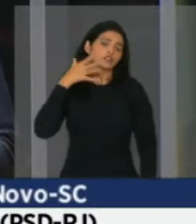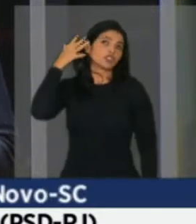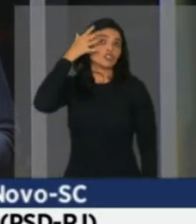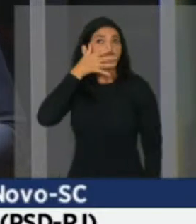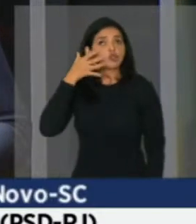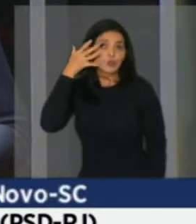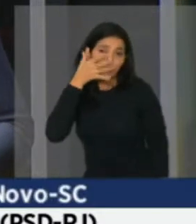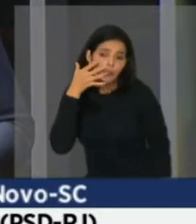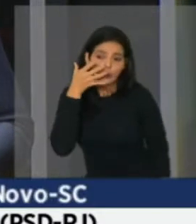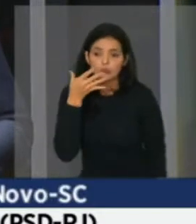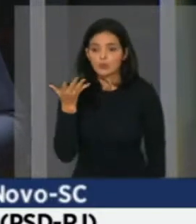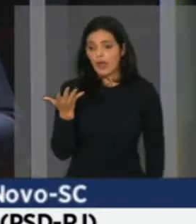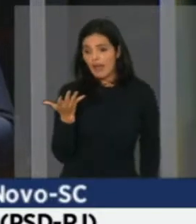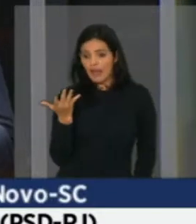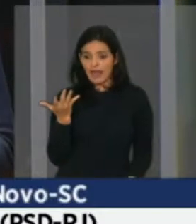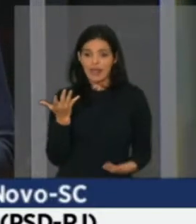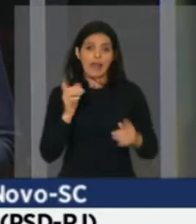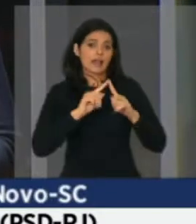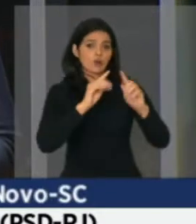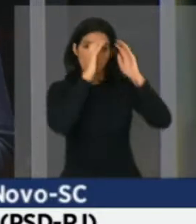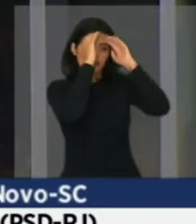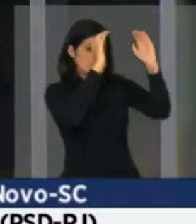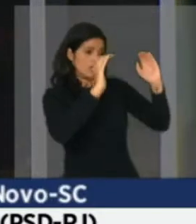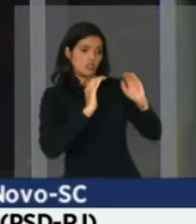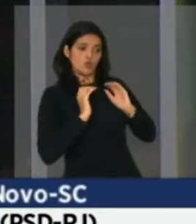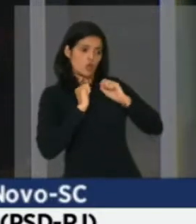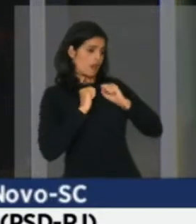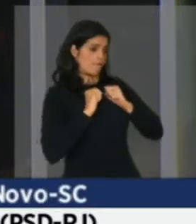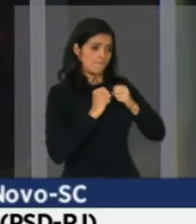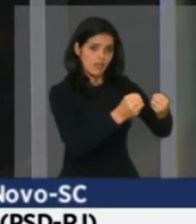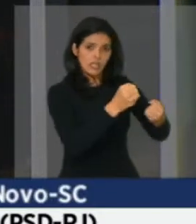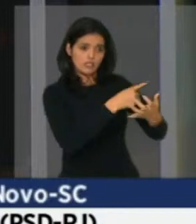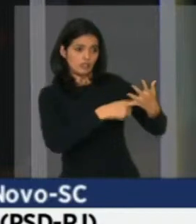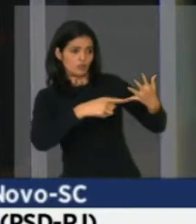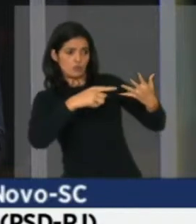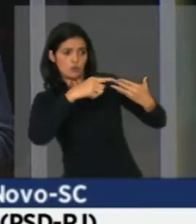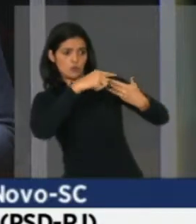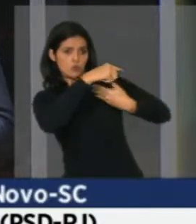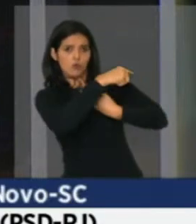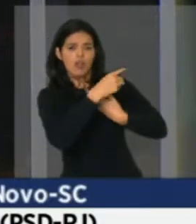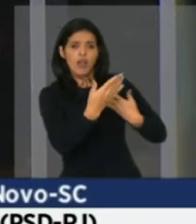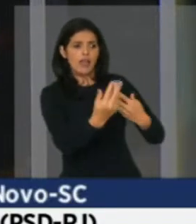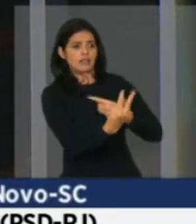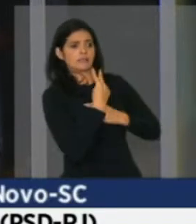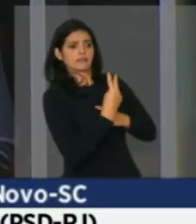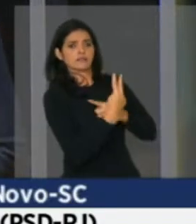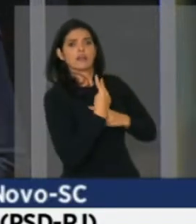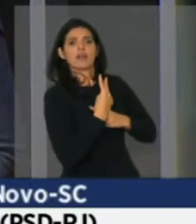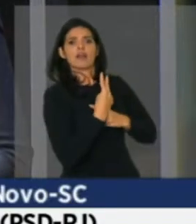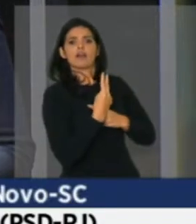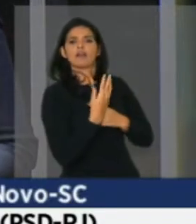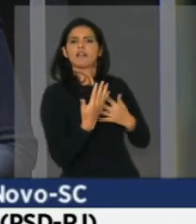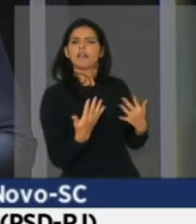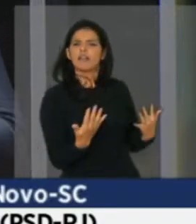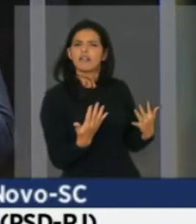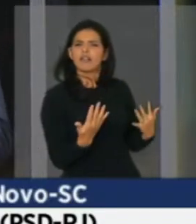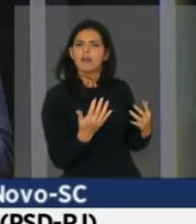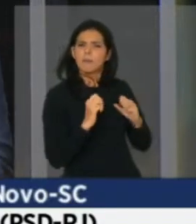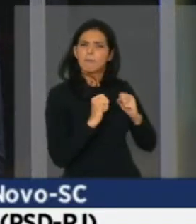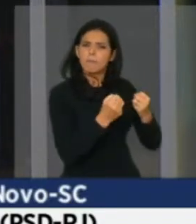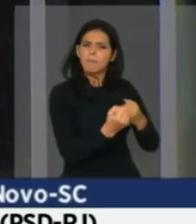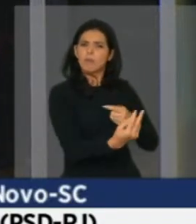que não foi respeitada a ampla defesa como escudo, como imunidade, como é a imunidade parlamentar, o